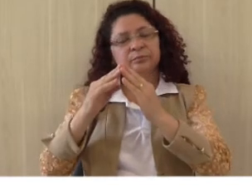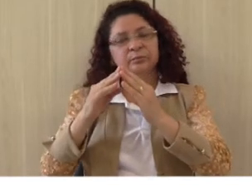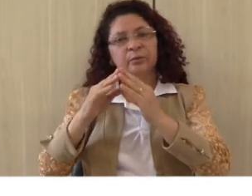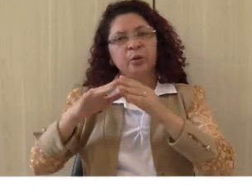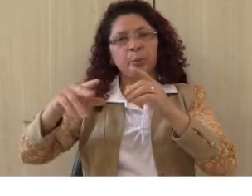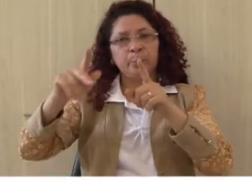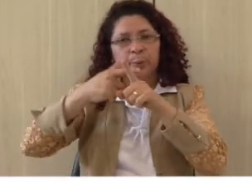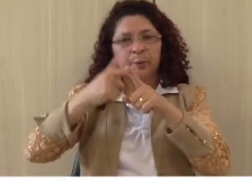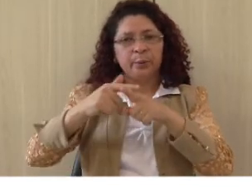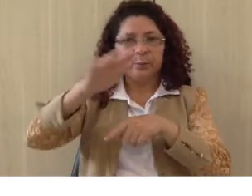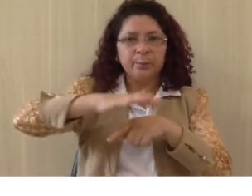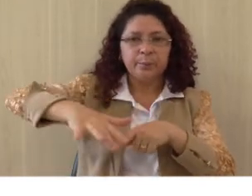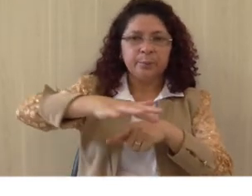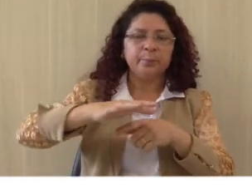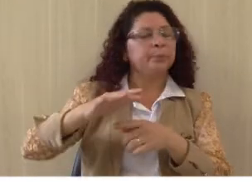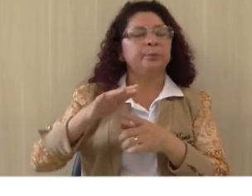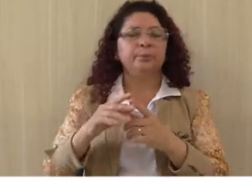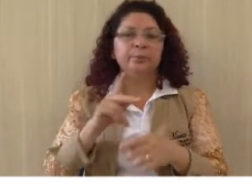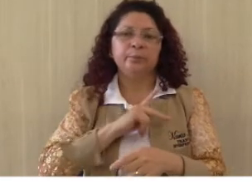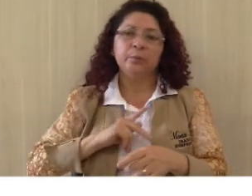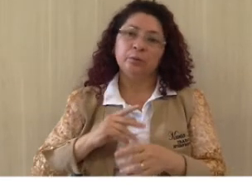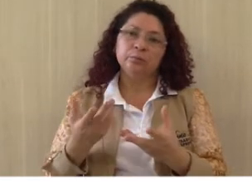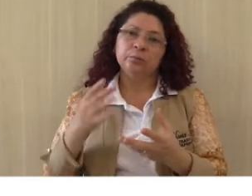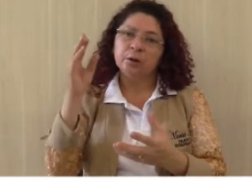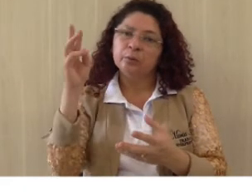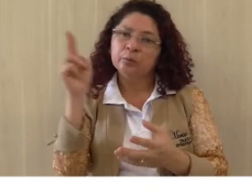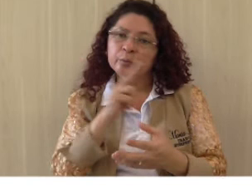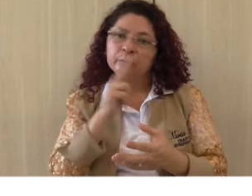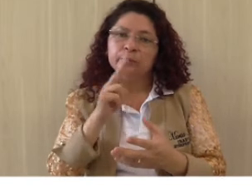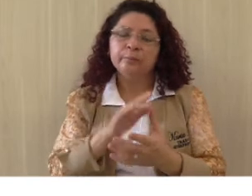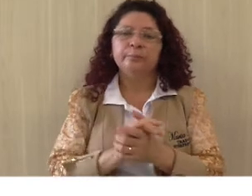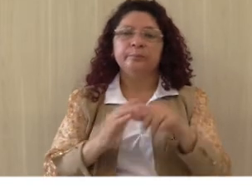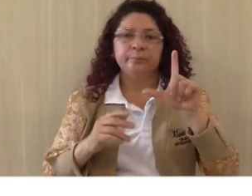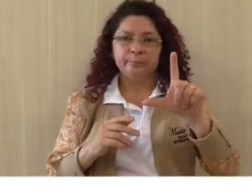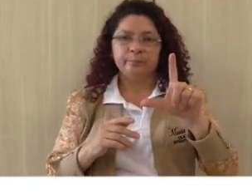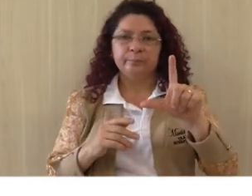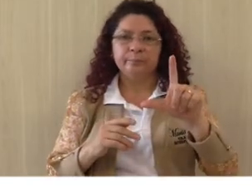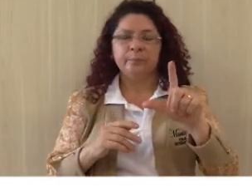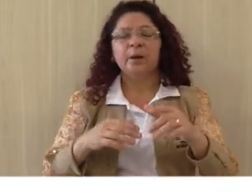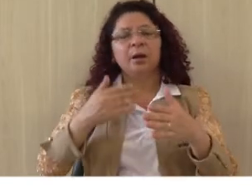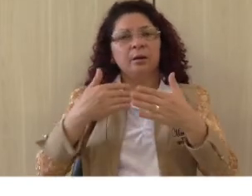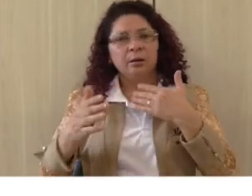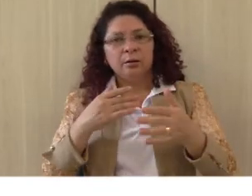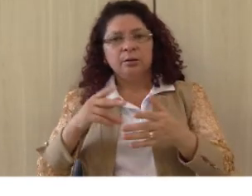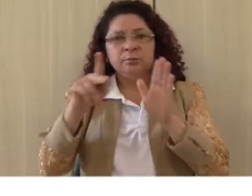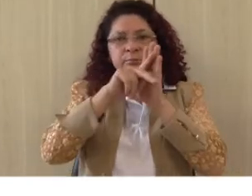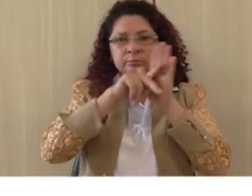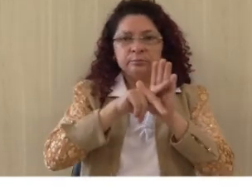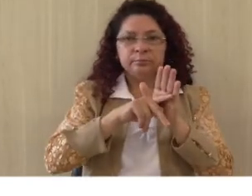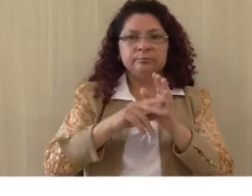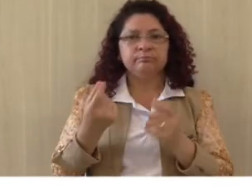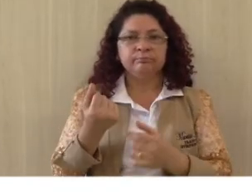de calamidade pública ou situação de emergência. L. Demais programas de transferência condicionada